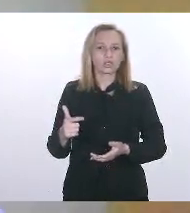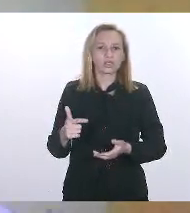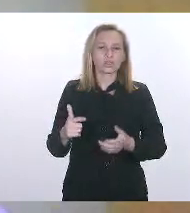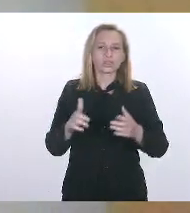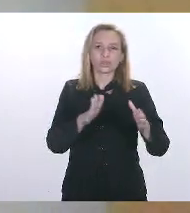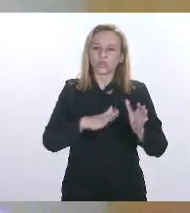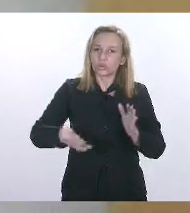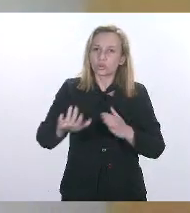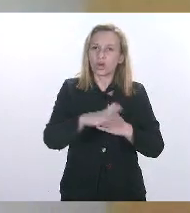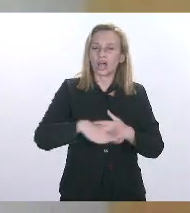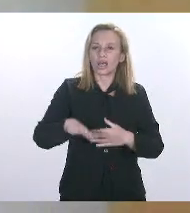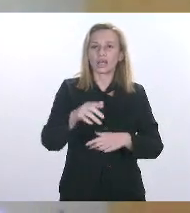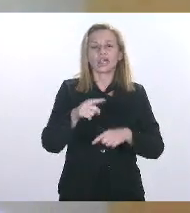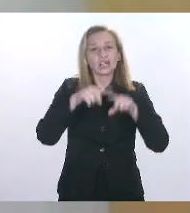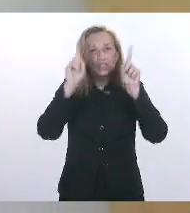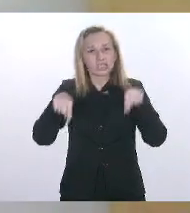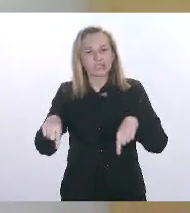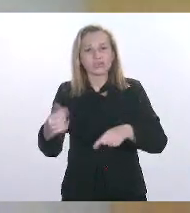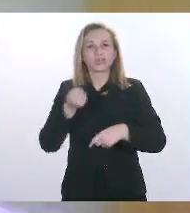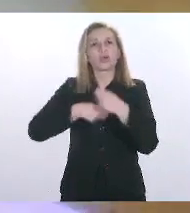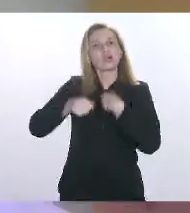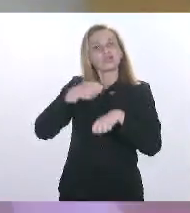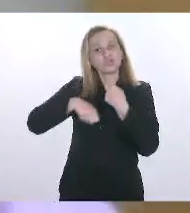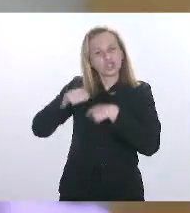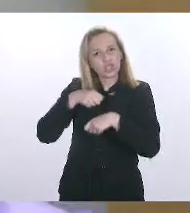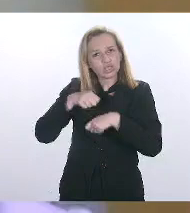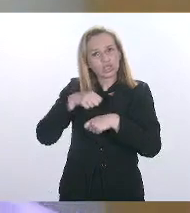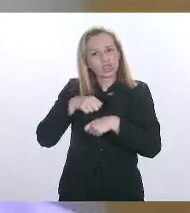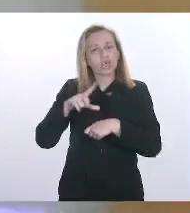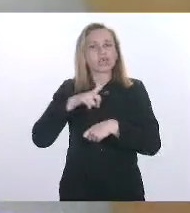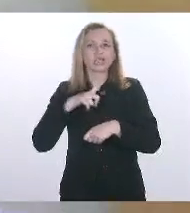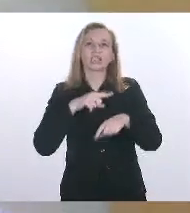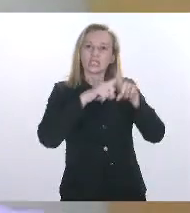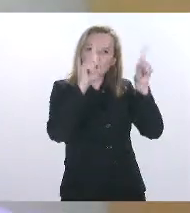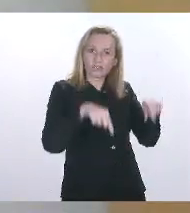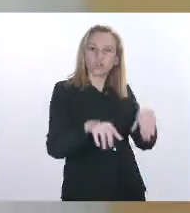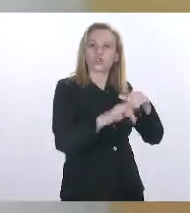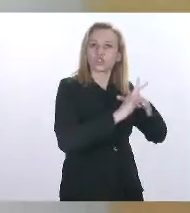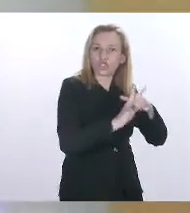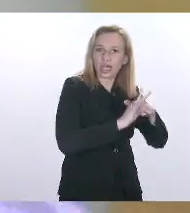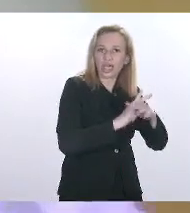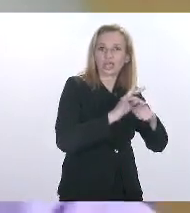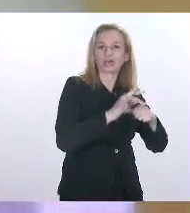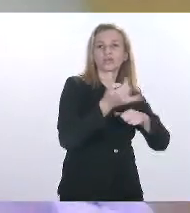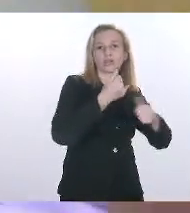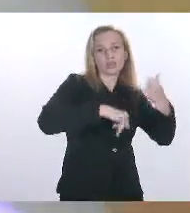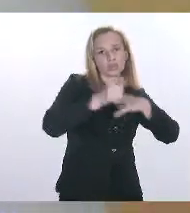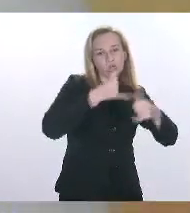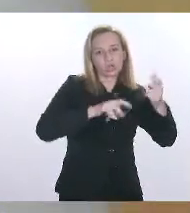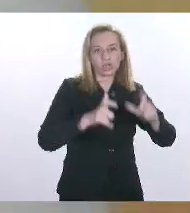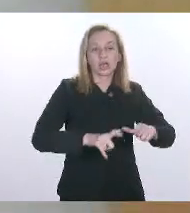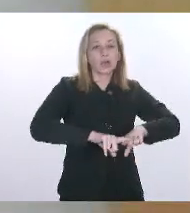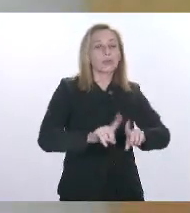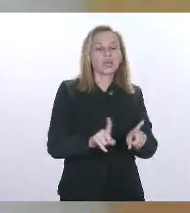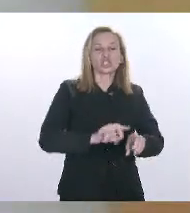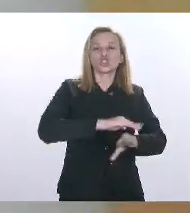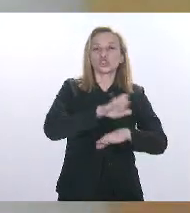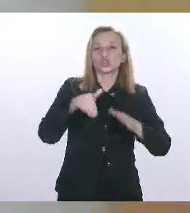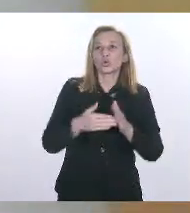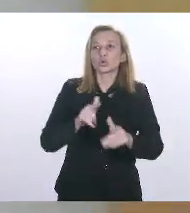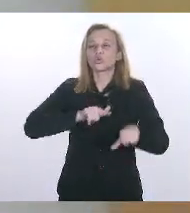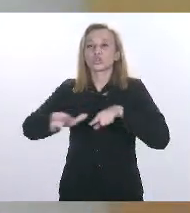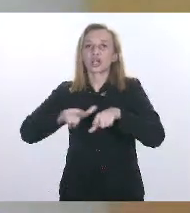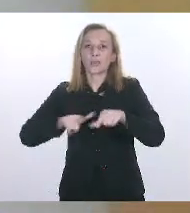quadros de servidores administrativos. Eles têm servidores técnicos laboratoriais, mas todo o trabalho